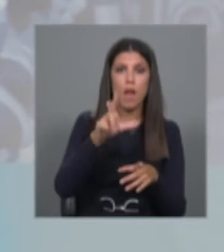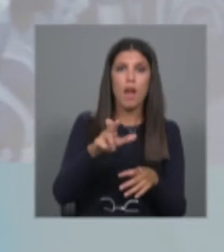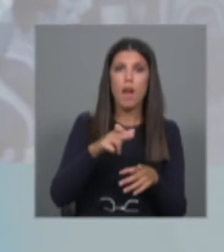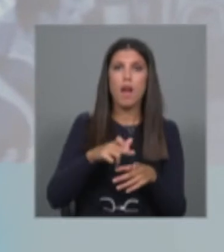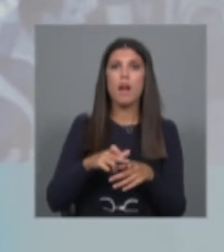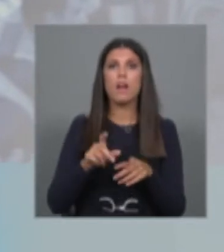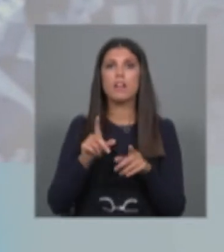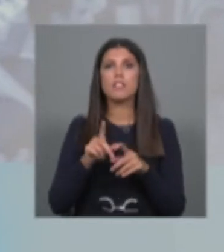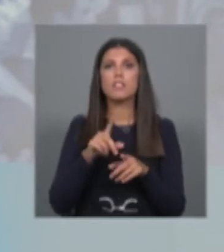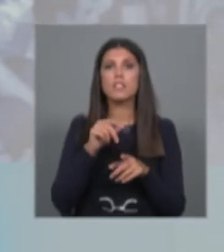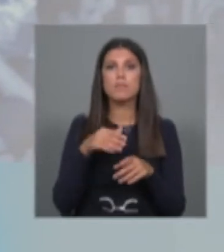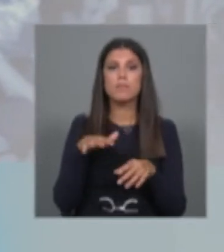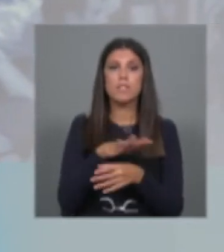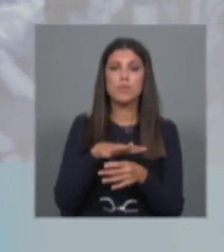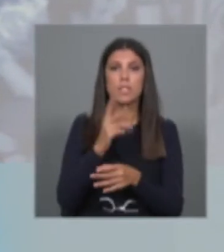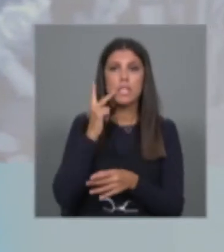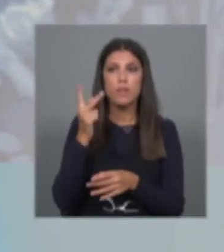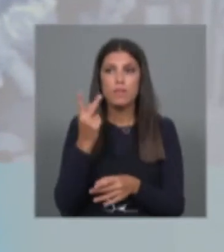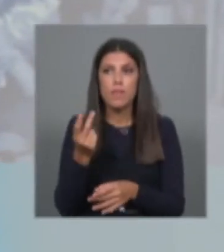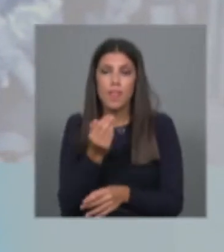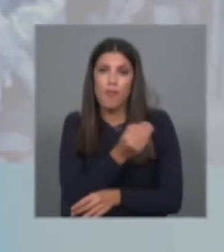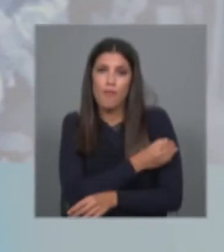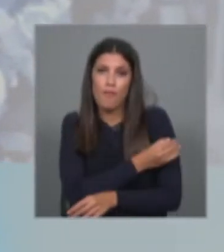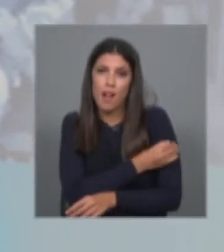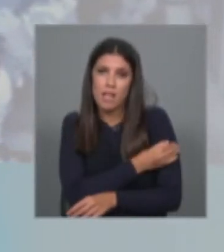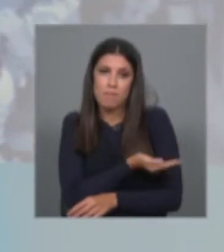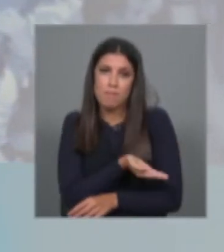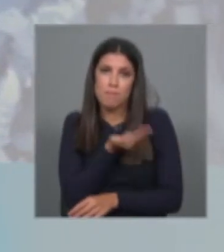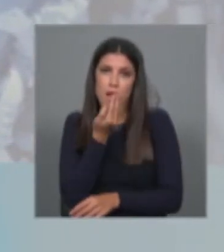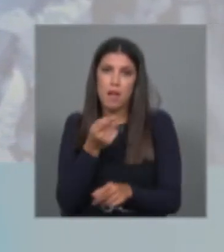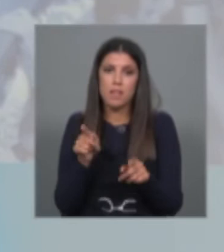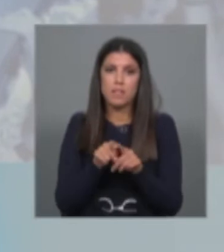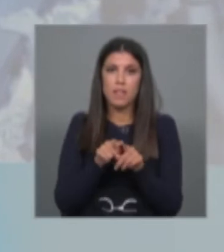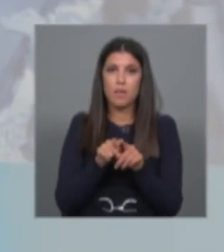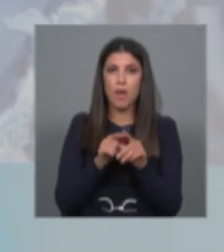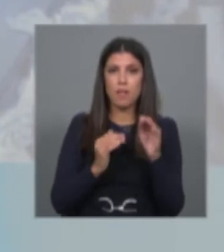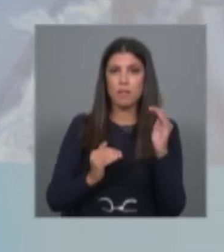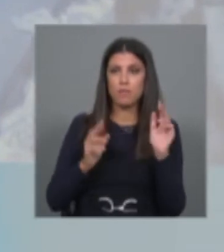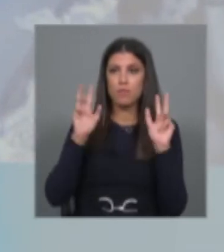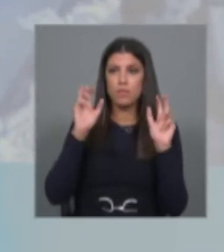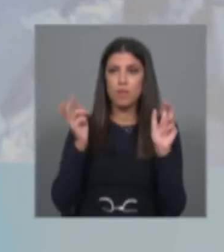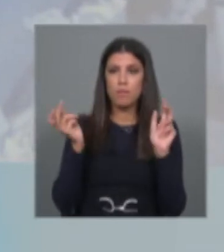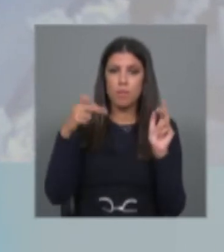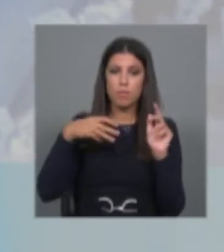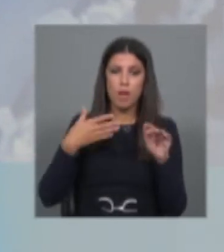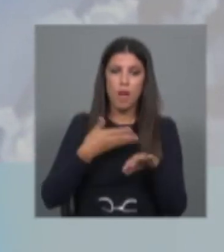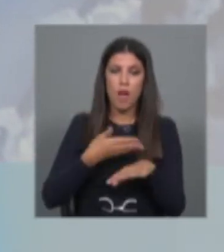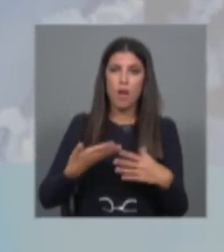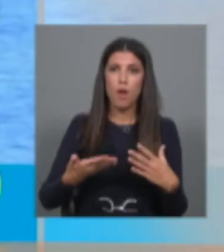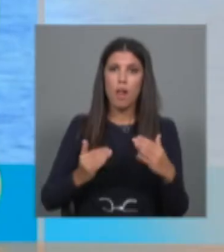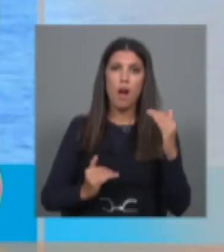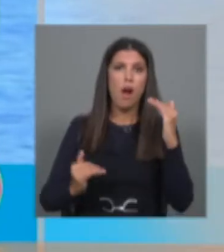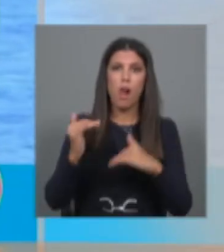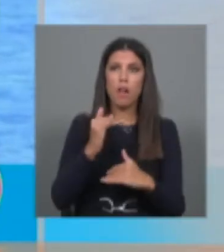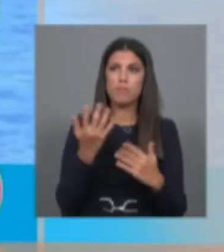estão numa situação de vida mais frágil. Parece um pouco desadequado um tema destes nesta ocasião. Eu acho que